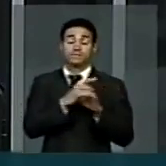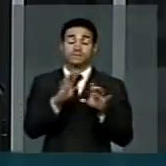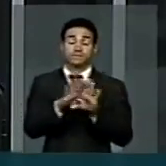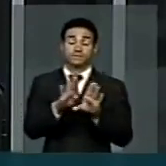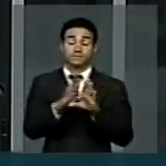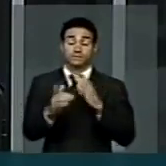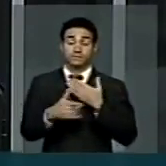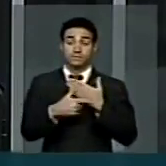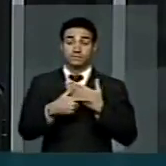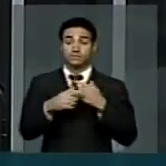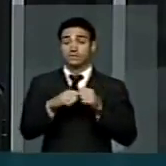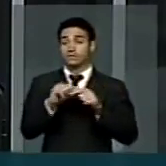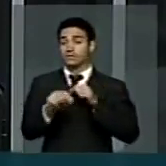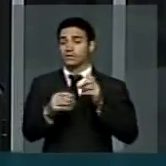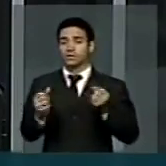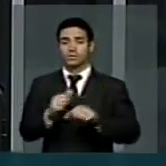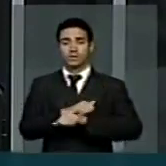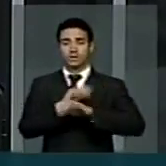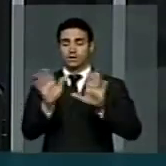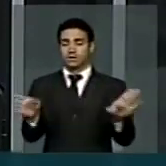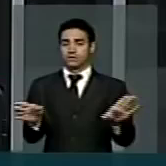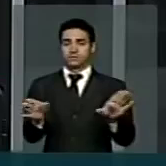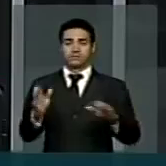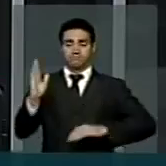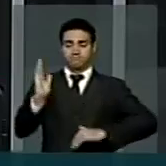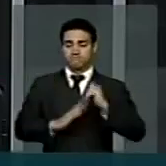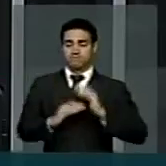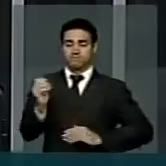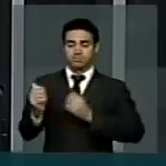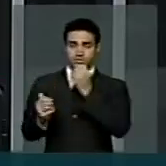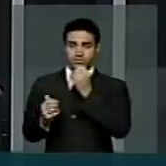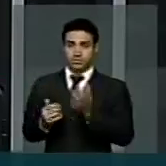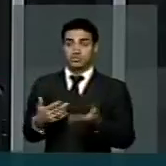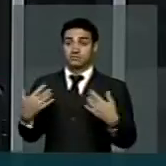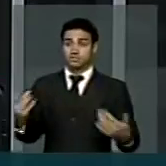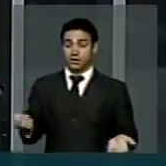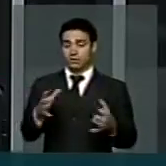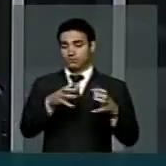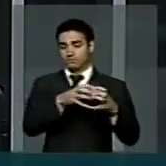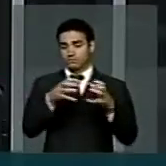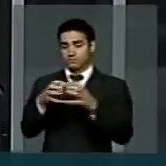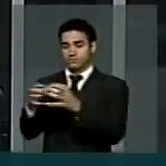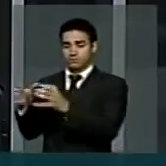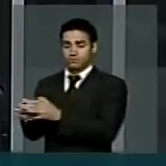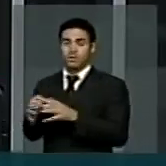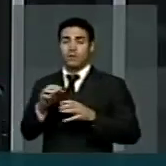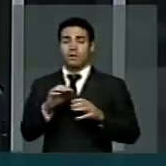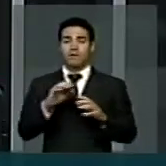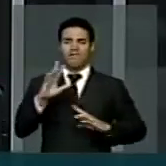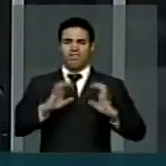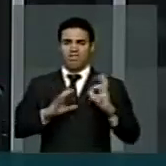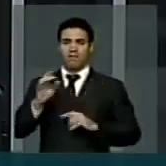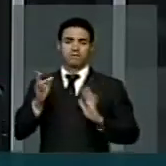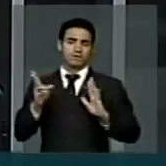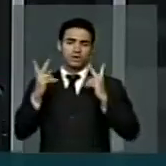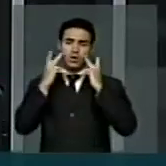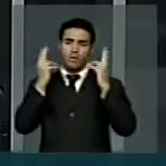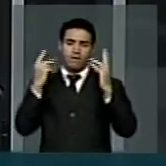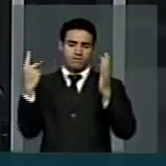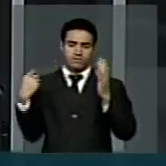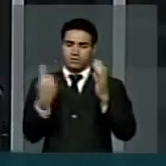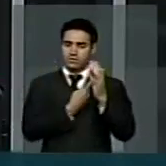esse papel com transparência e eficiência. Os conflitos entre os poderes são recorrentes na nossa